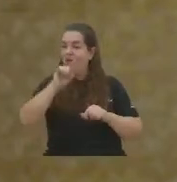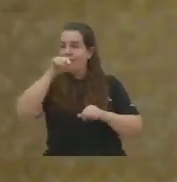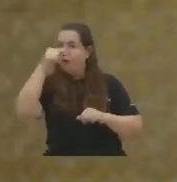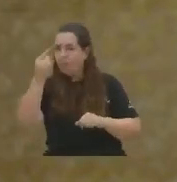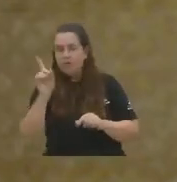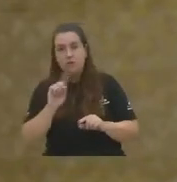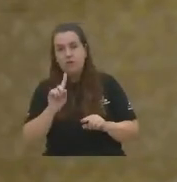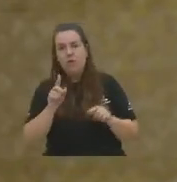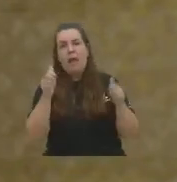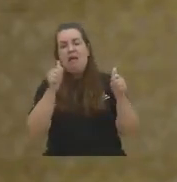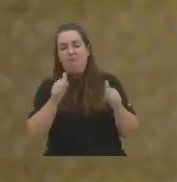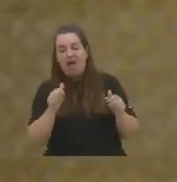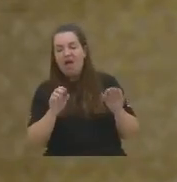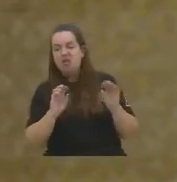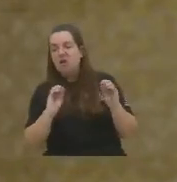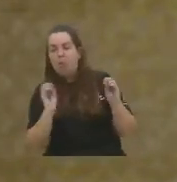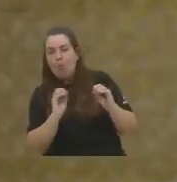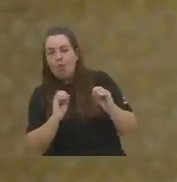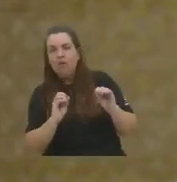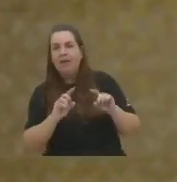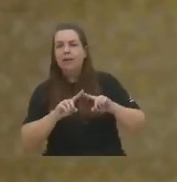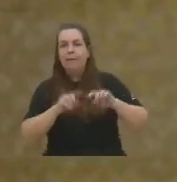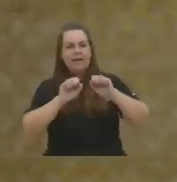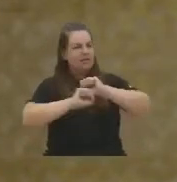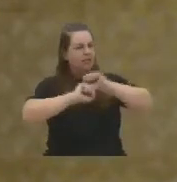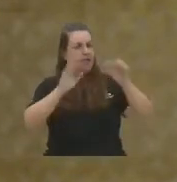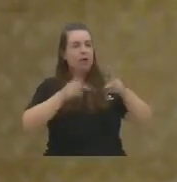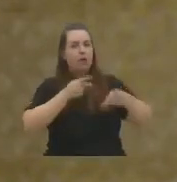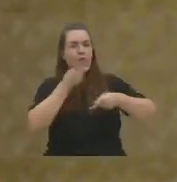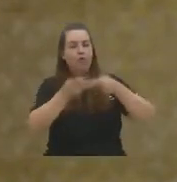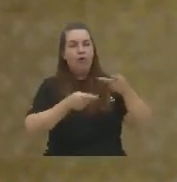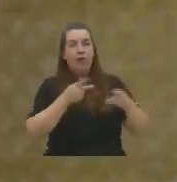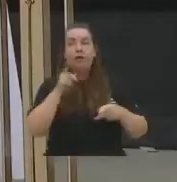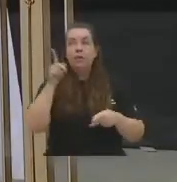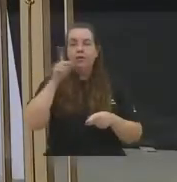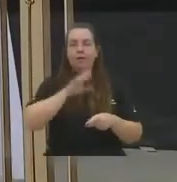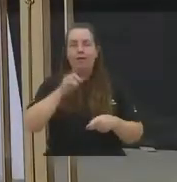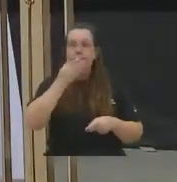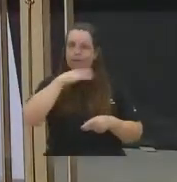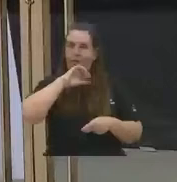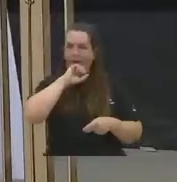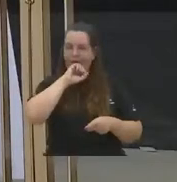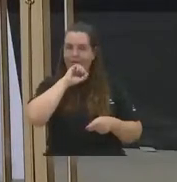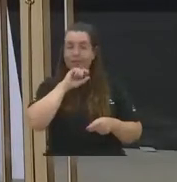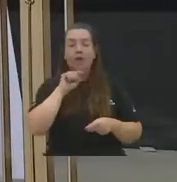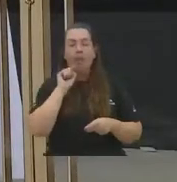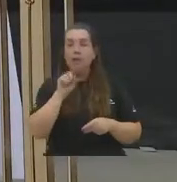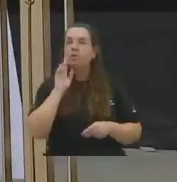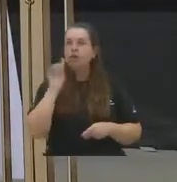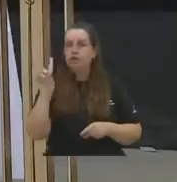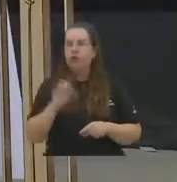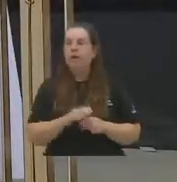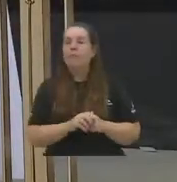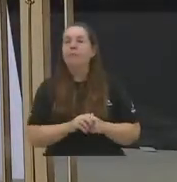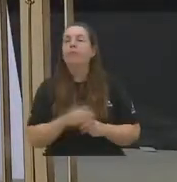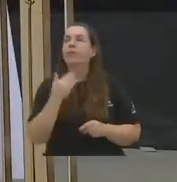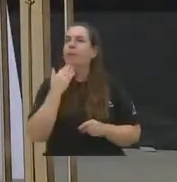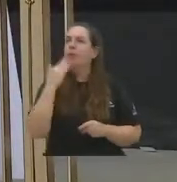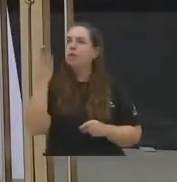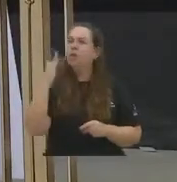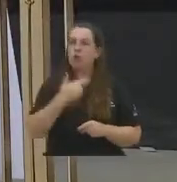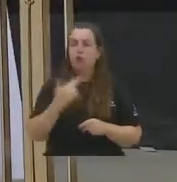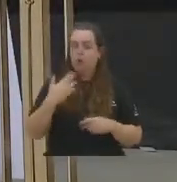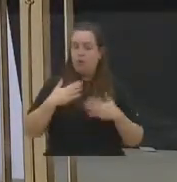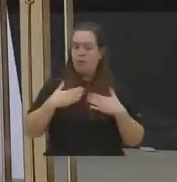em figuras, mas claramente vos falarei do Pai. Naquele dia pedireis em meu